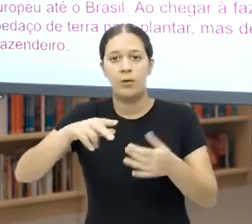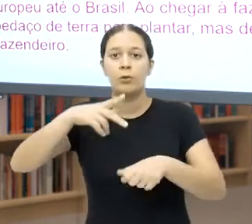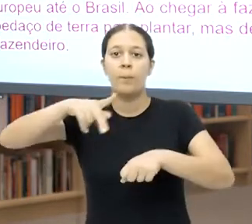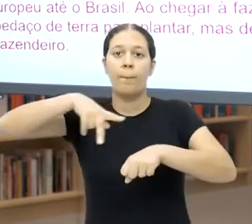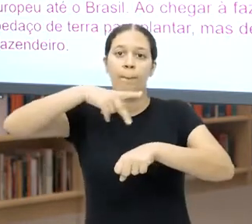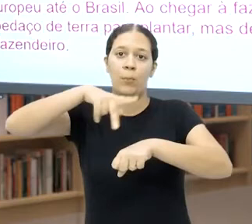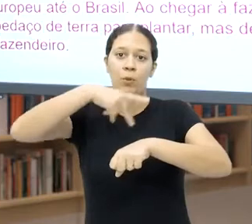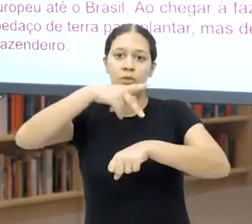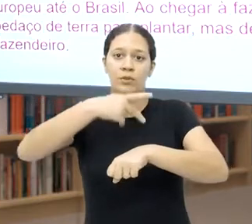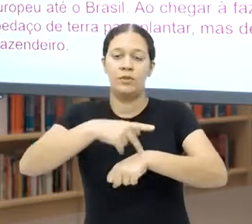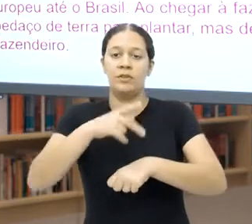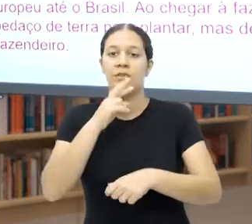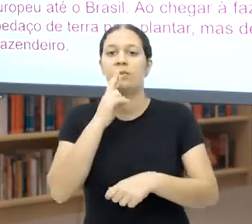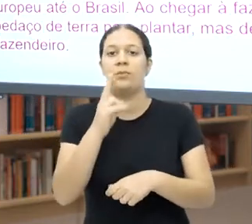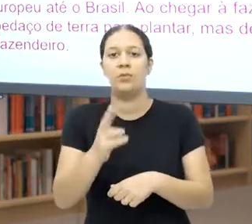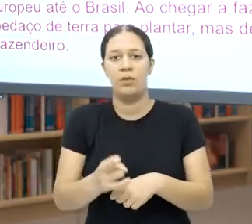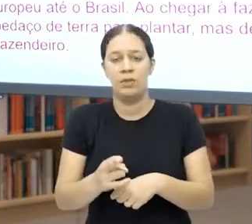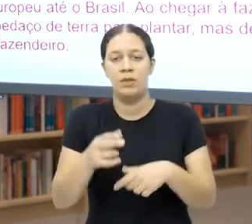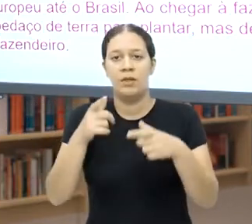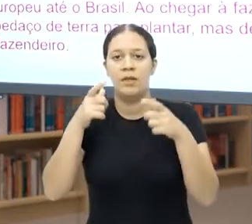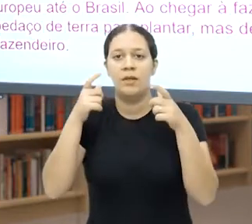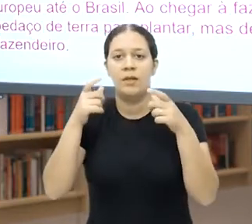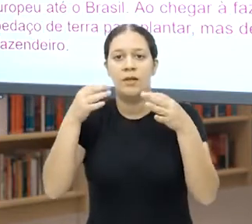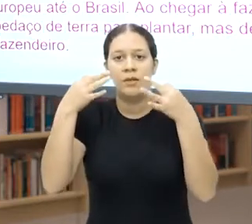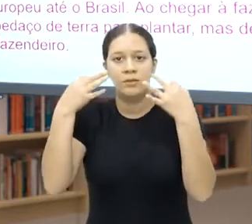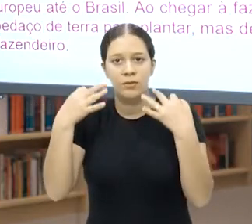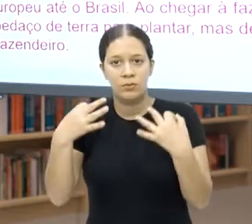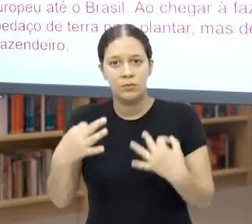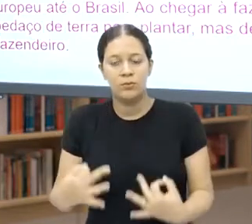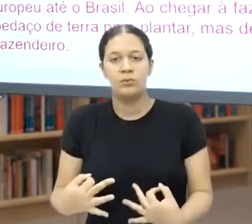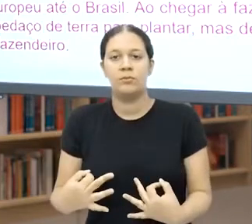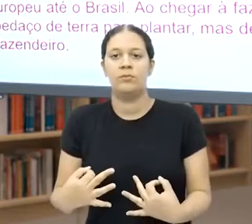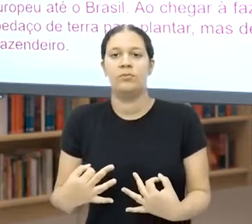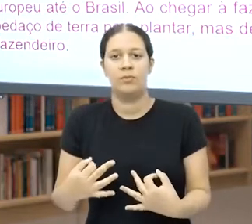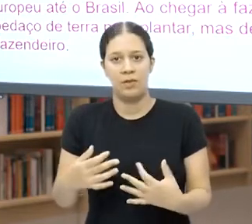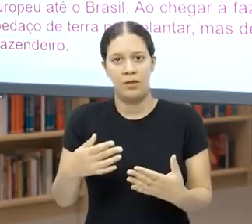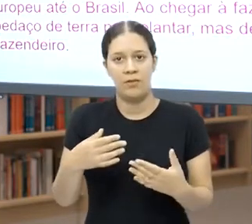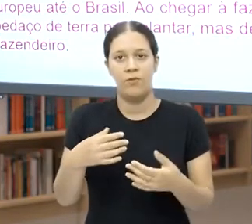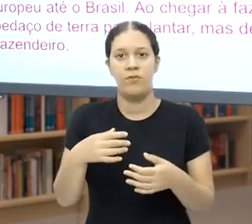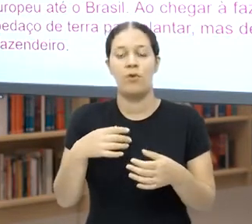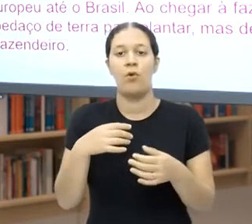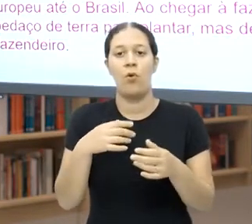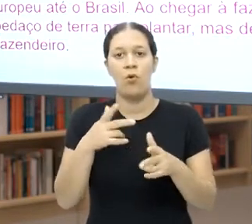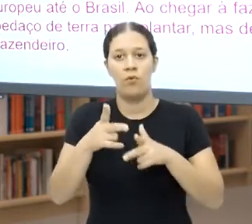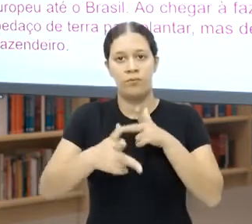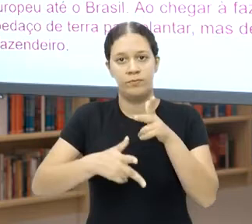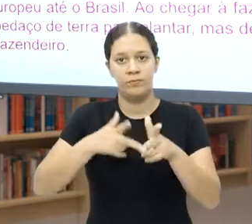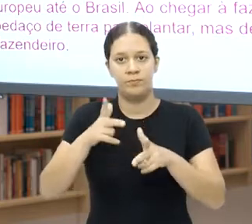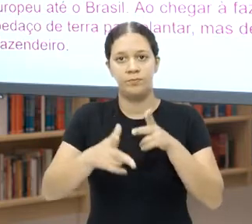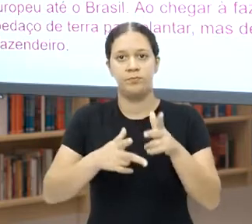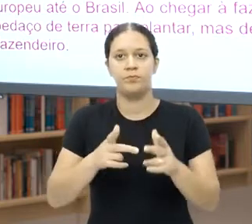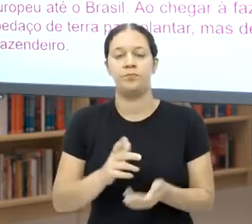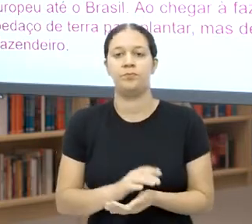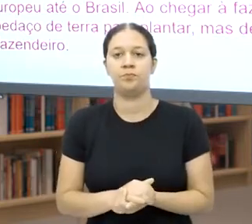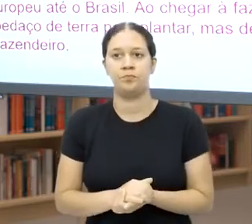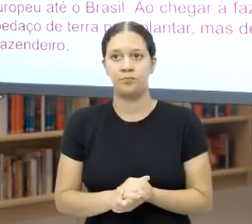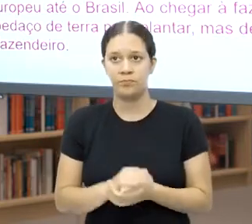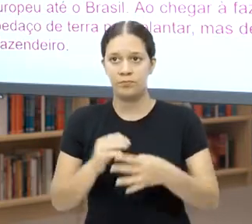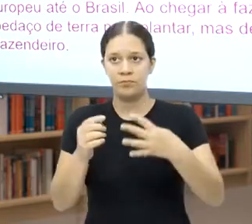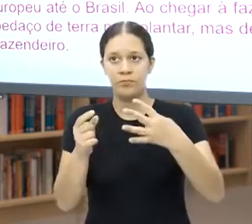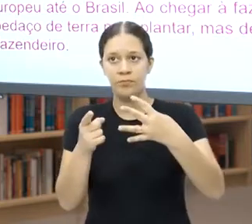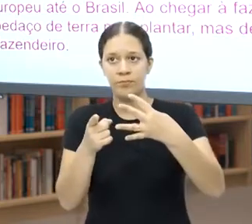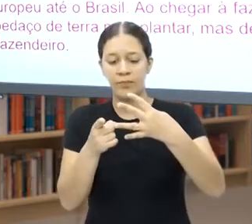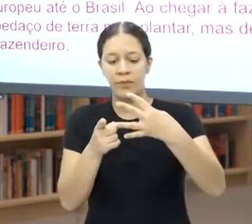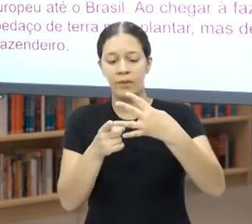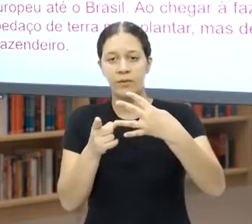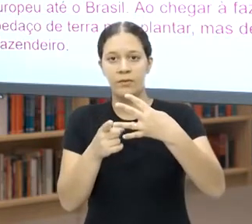Portanto, a resposta alternativa correta aí é o setor de transporte ferroviário. Beleza assim? Que nós